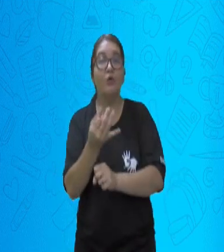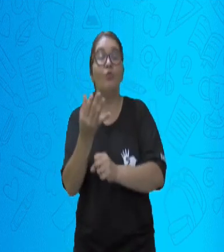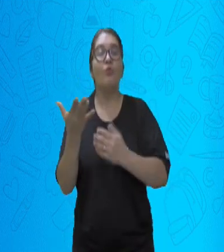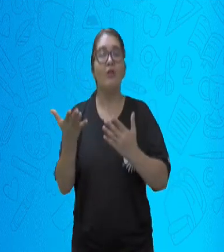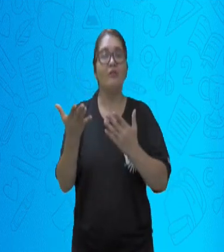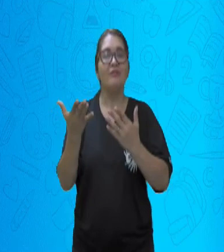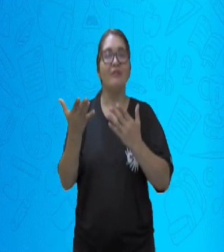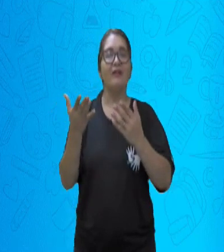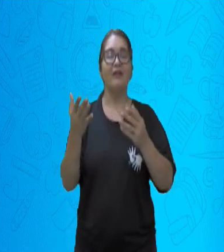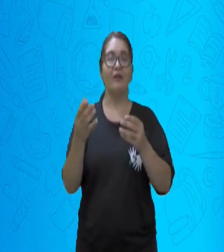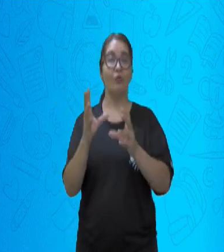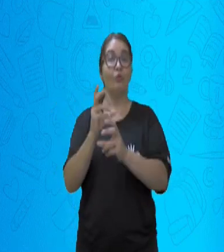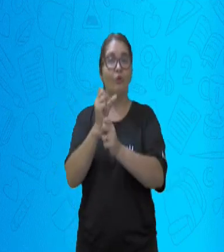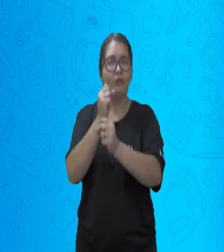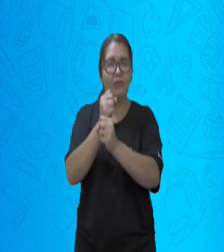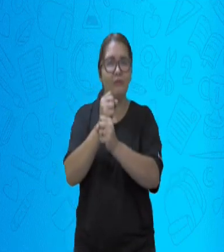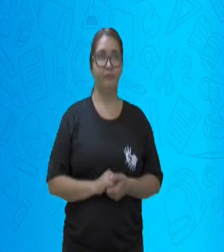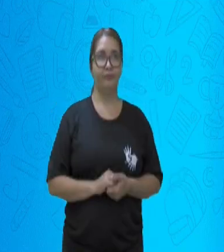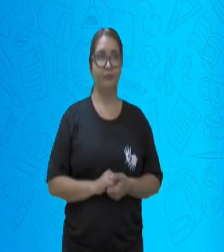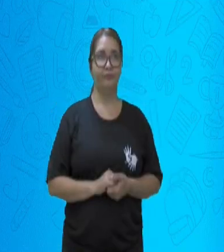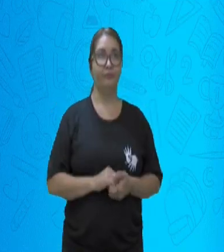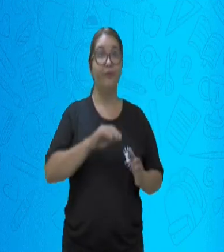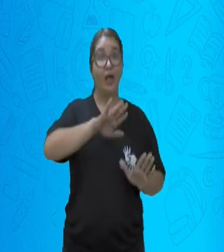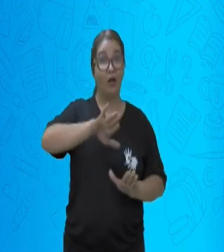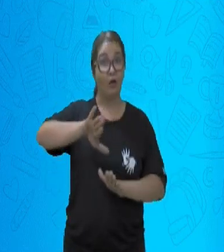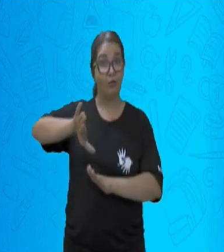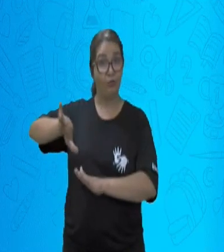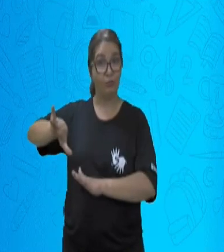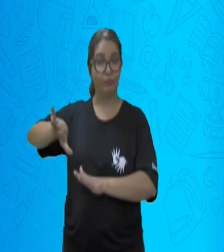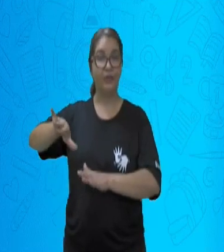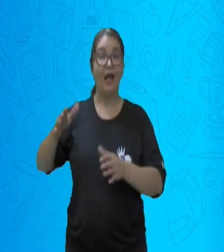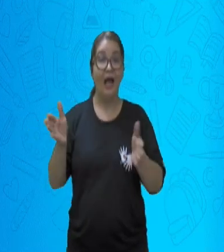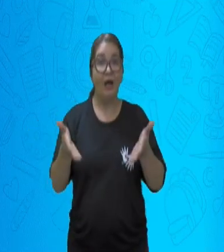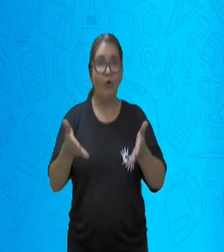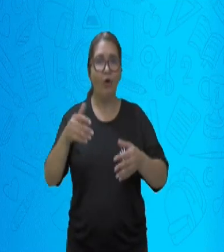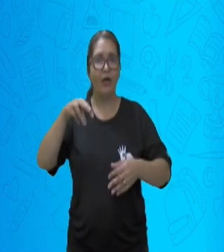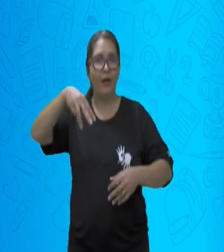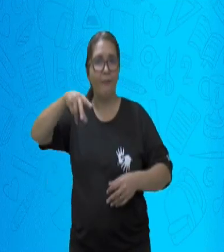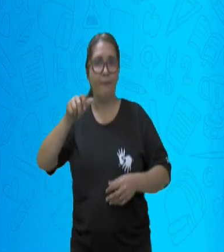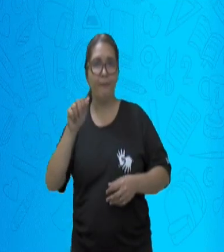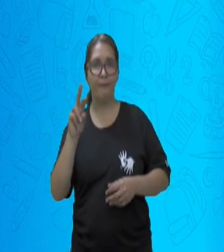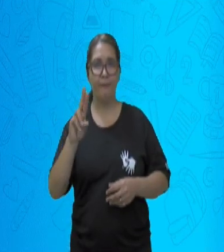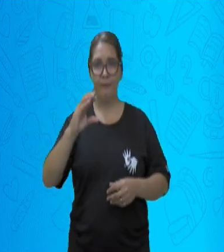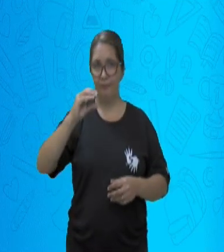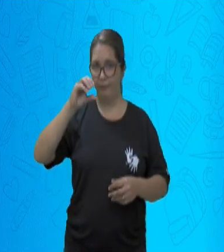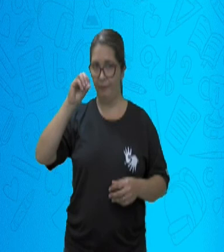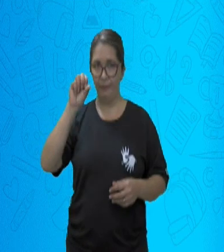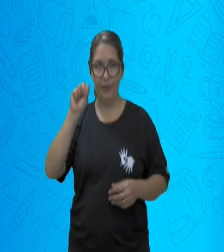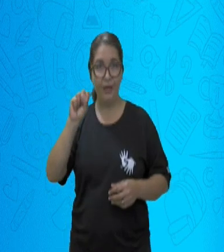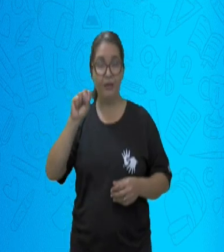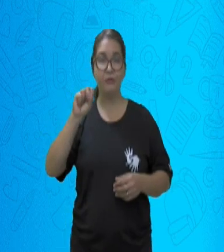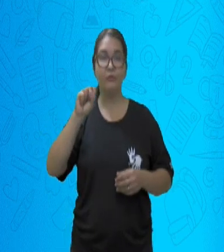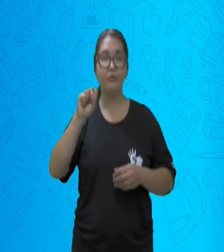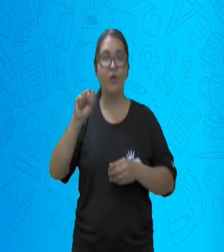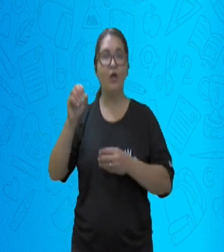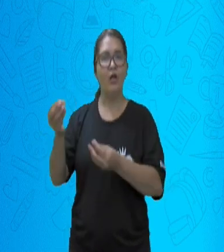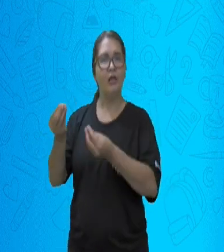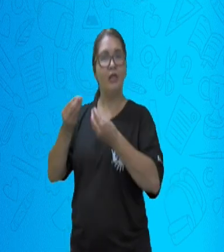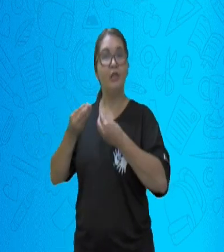21 frutas, ok? Marcos ganhou de seu irmão 3 blusas de